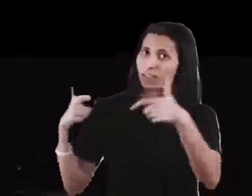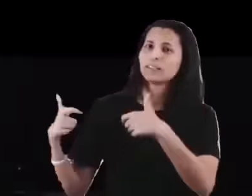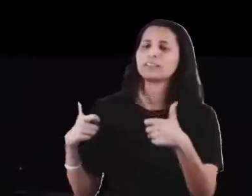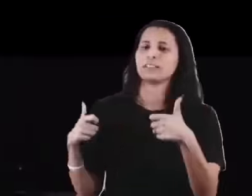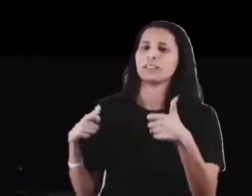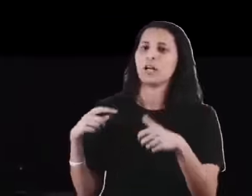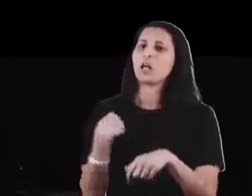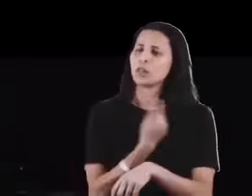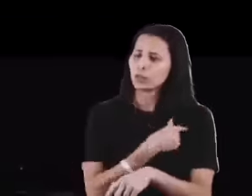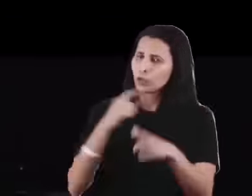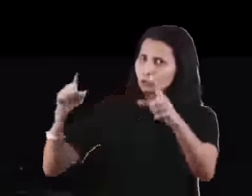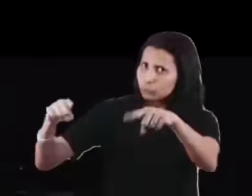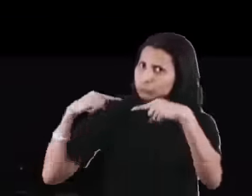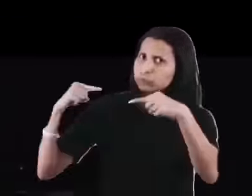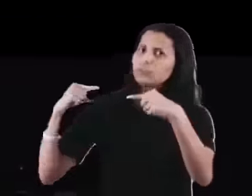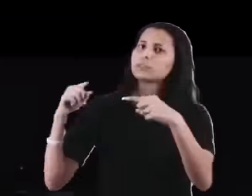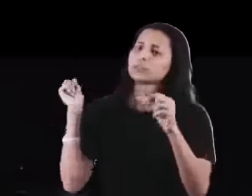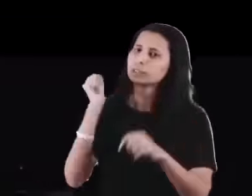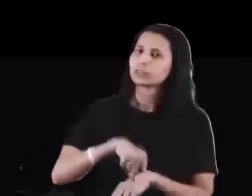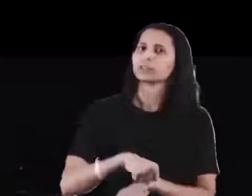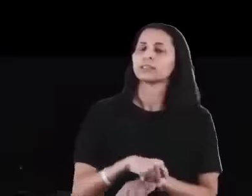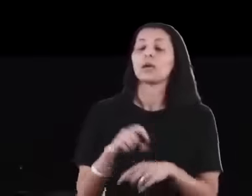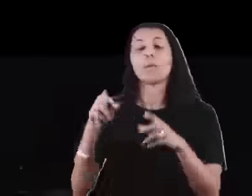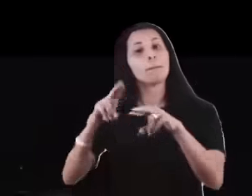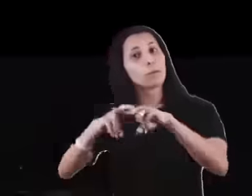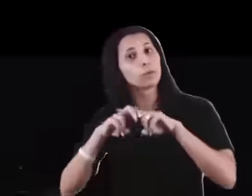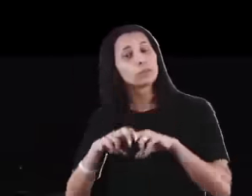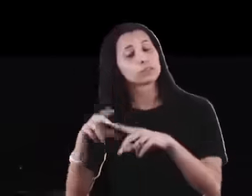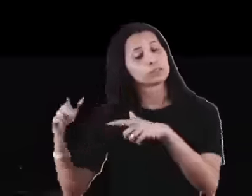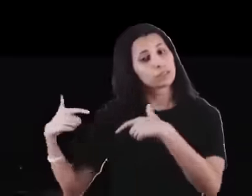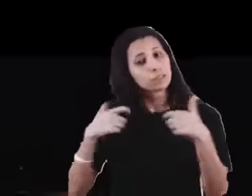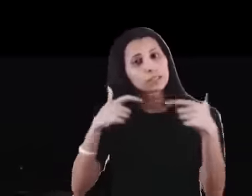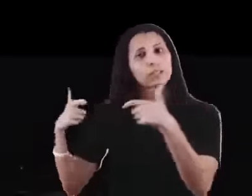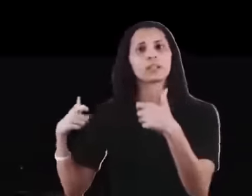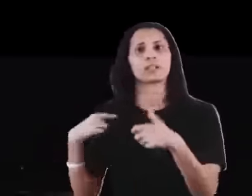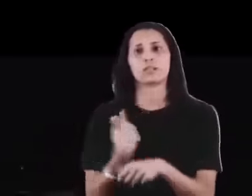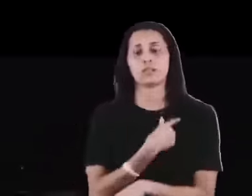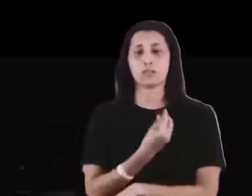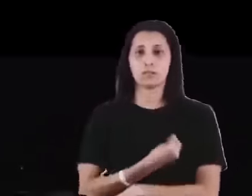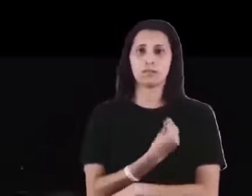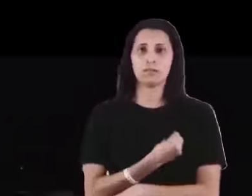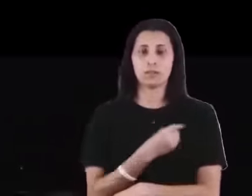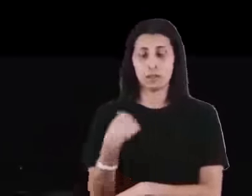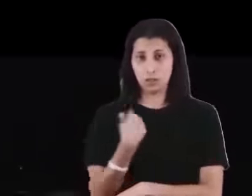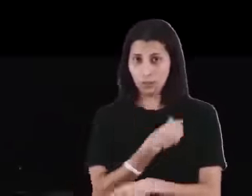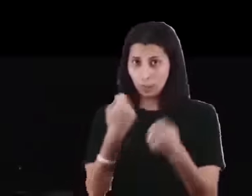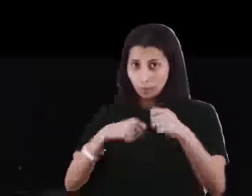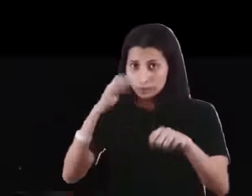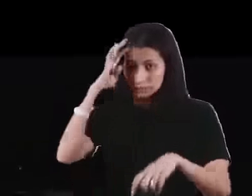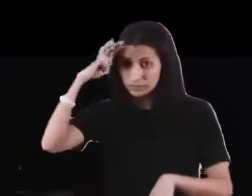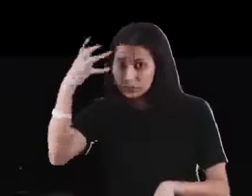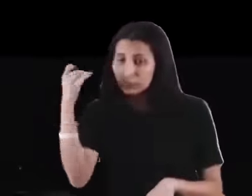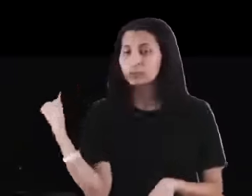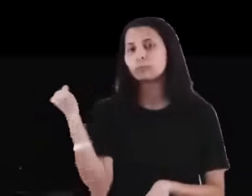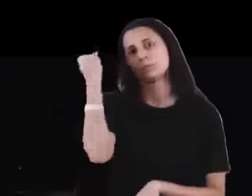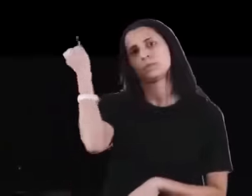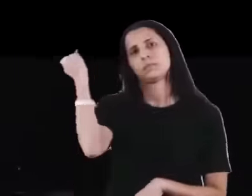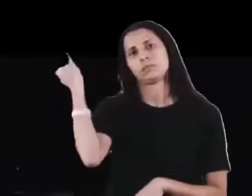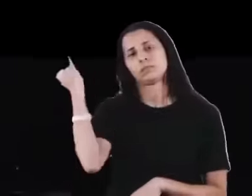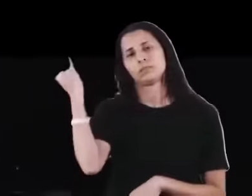gente vai enfrentar é por isso que nas guerras da nossa vida quando a gente tiver que tomar decisões importantes